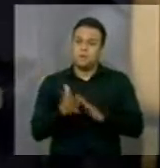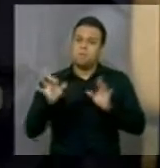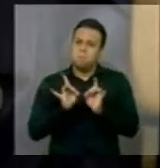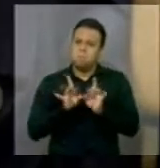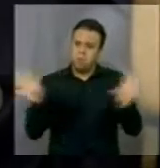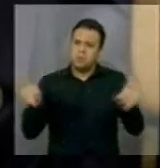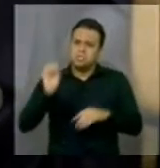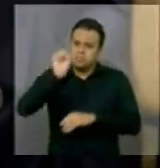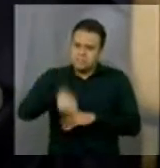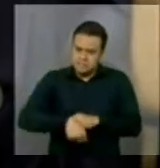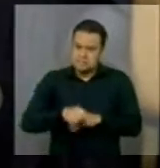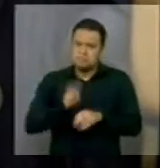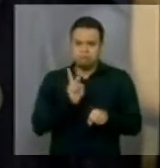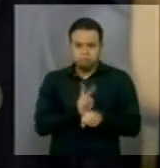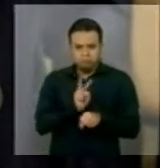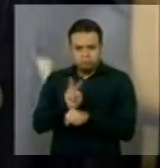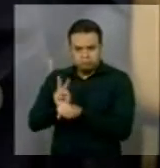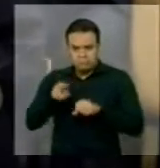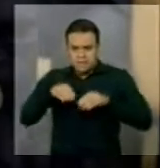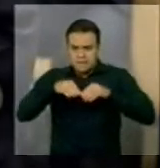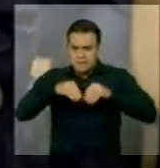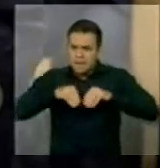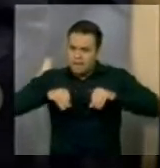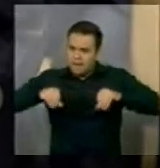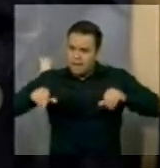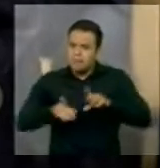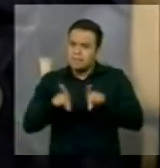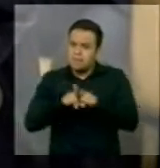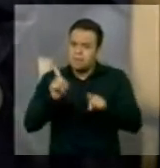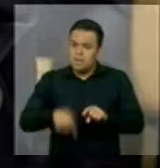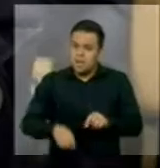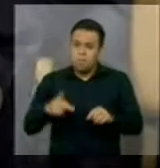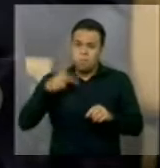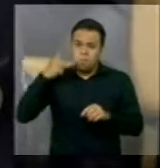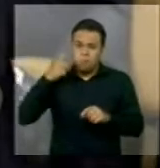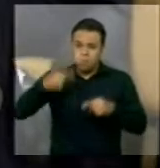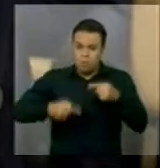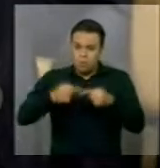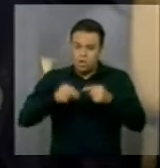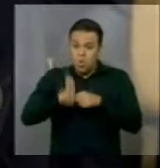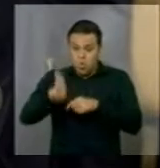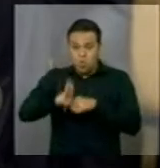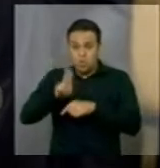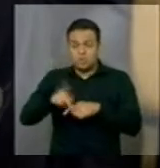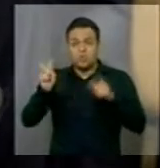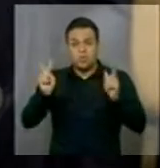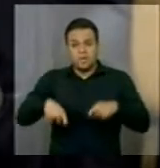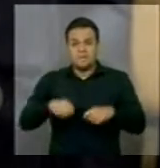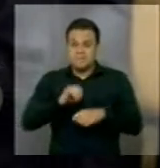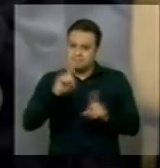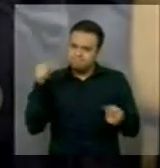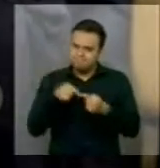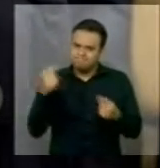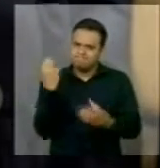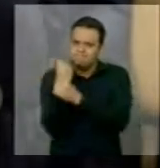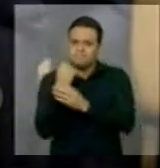permitir sim o cultivo da terra, mas numa política de utilização dos recursos de forma sustentável. Há,